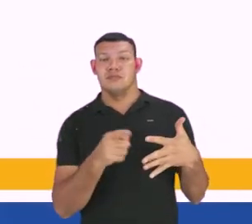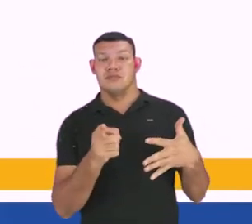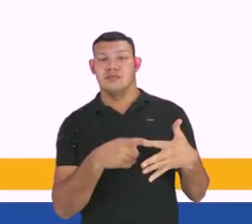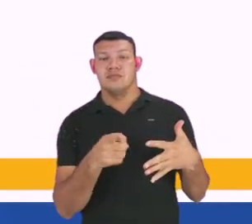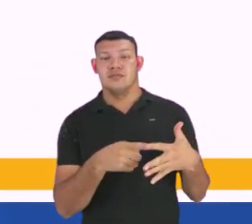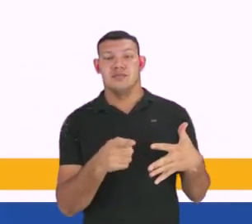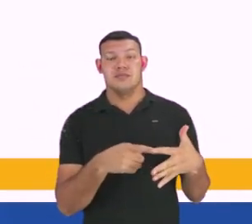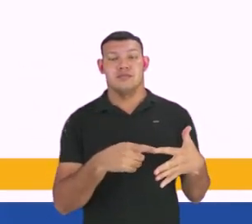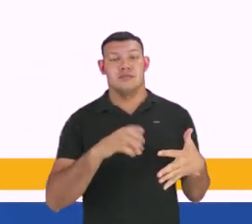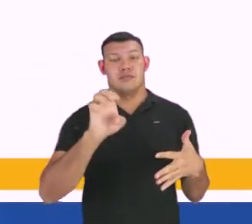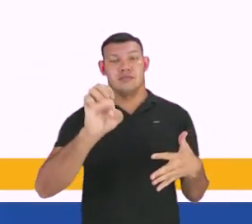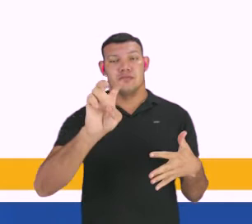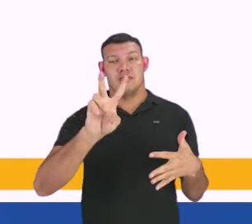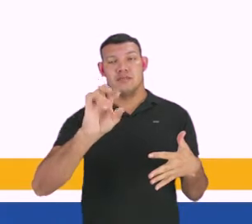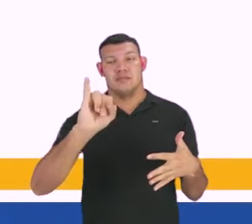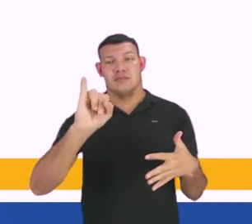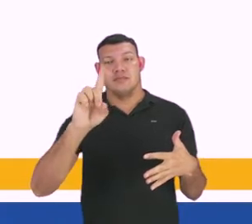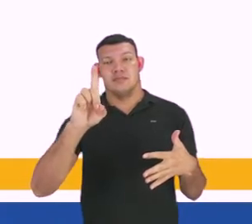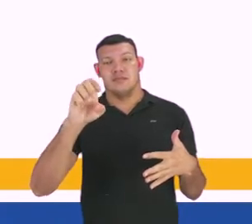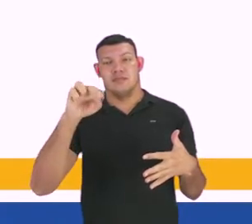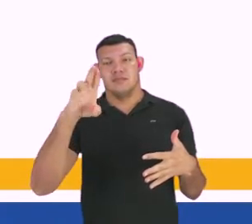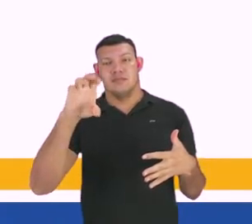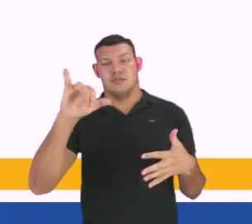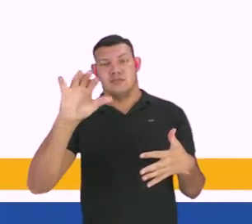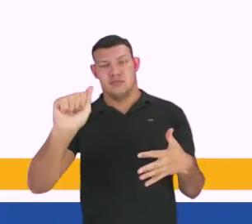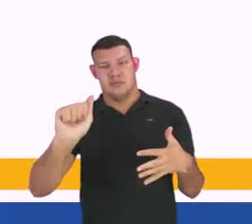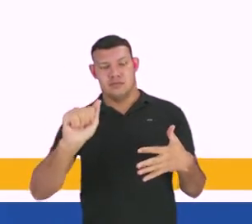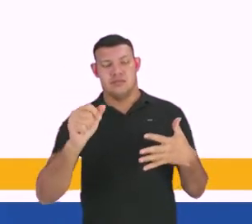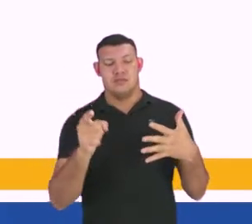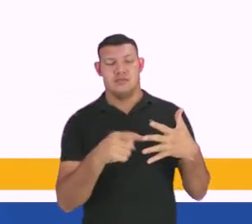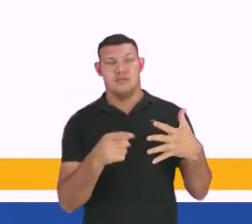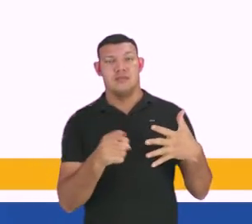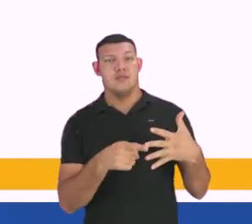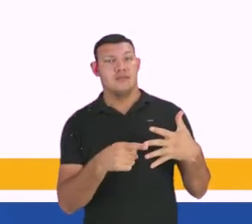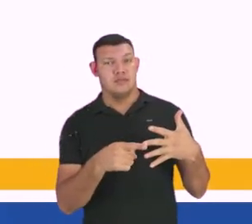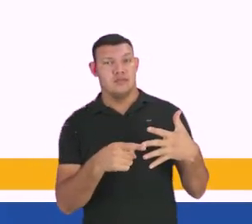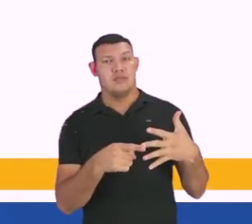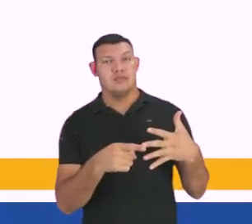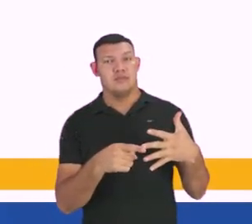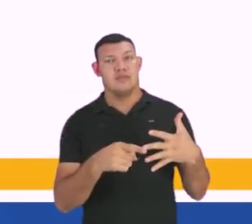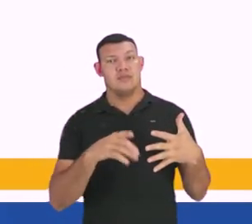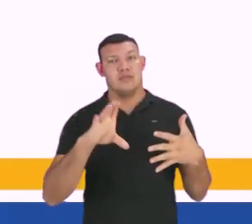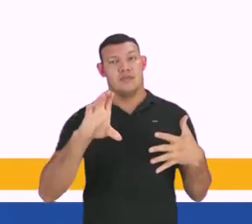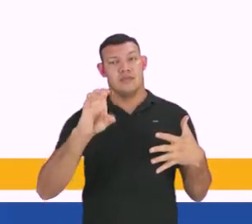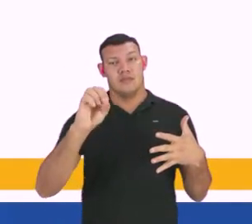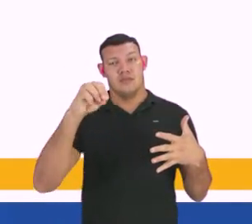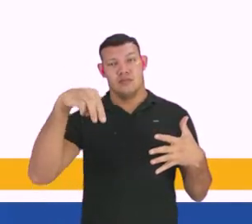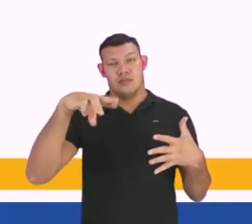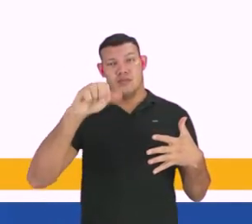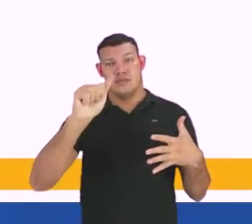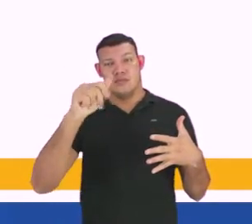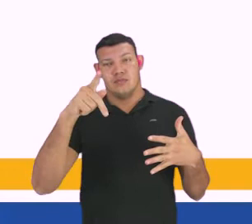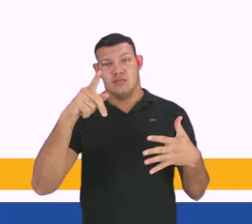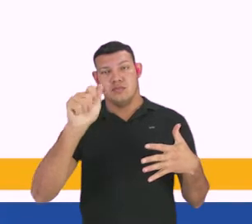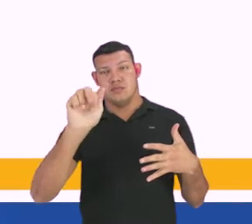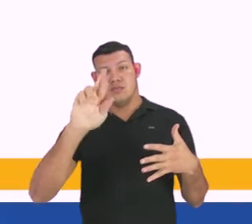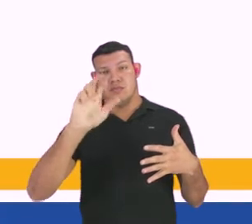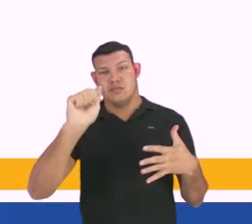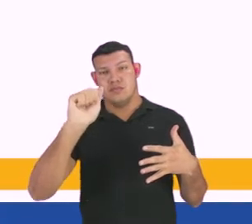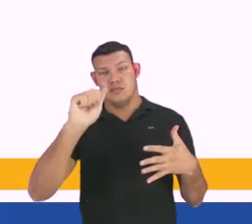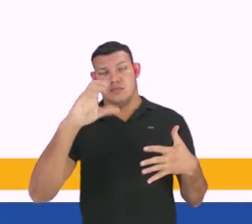por evidência ou por comprovação. O argumento de comparação, ou o que nós chamamos também